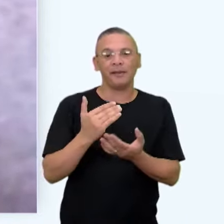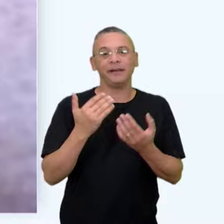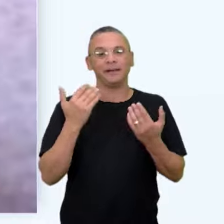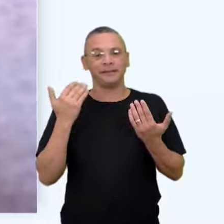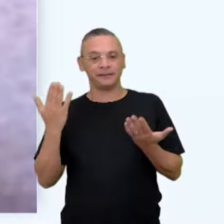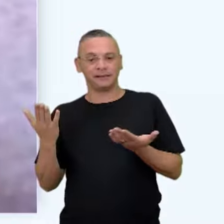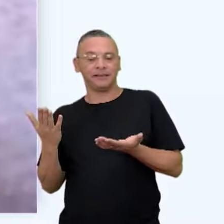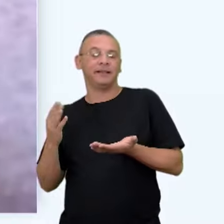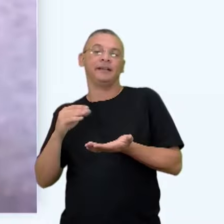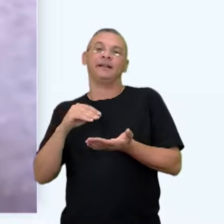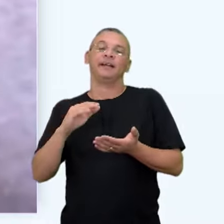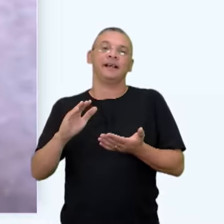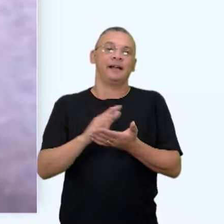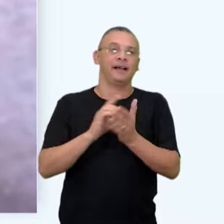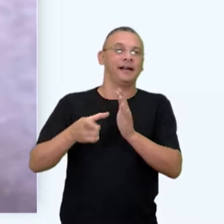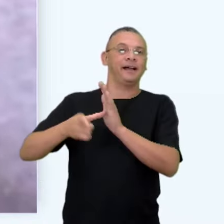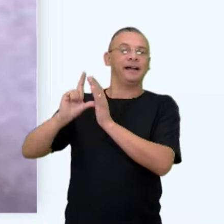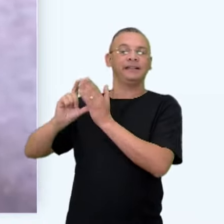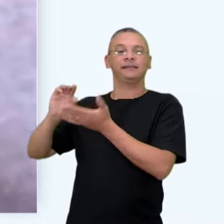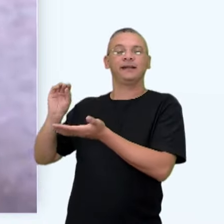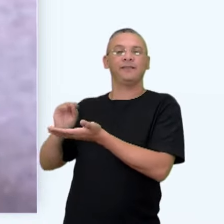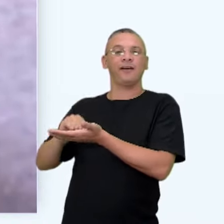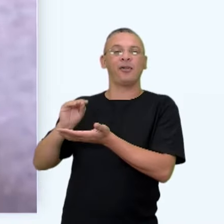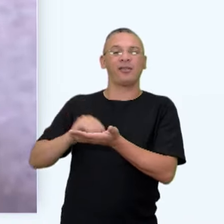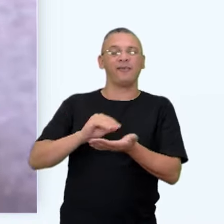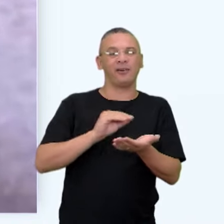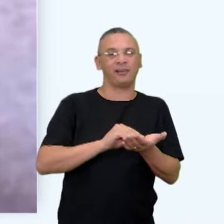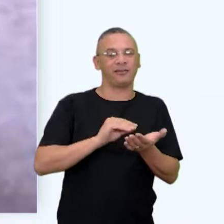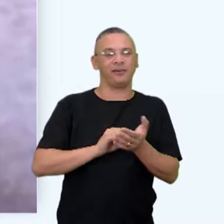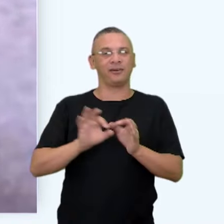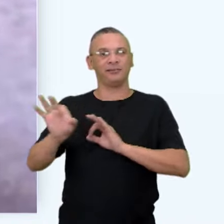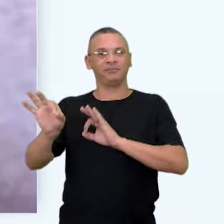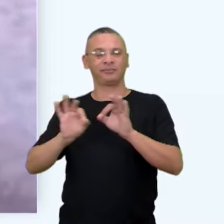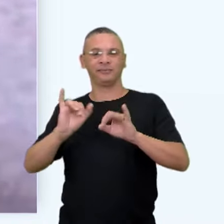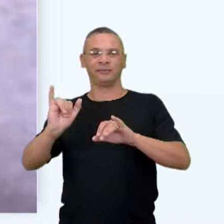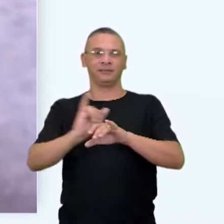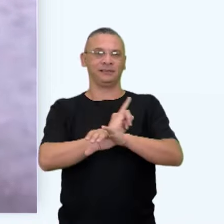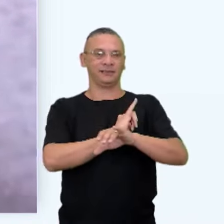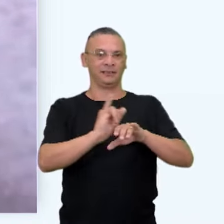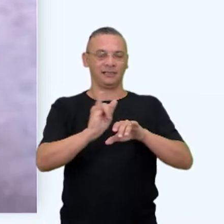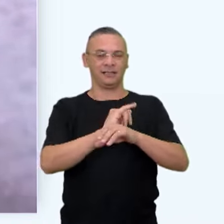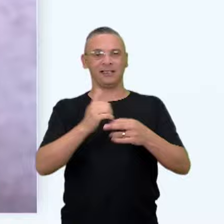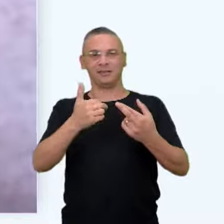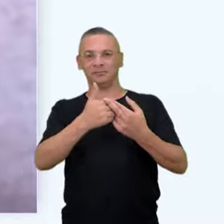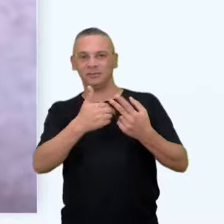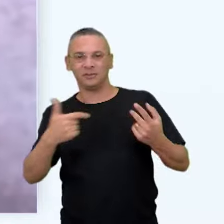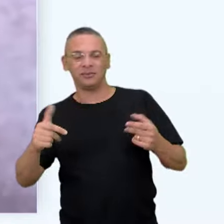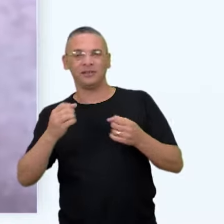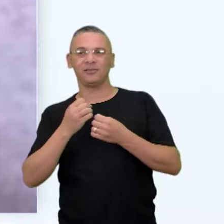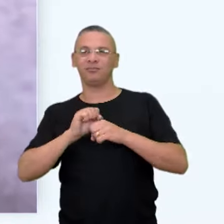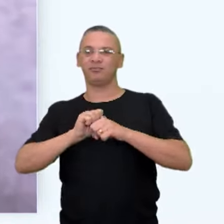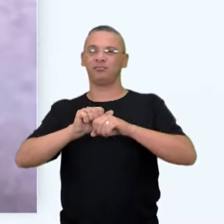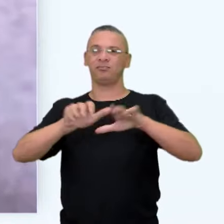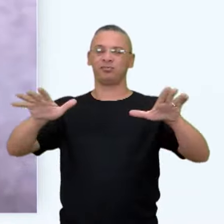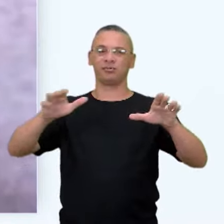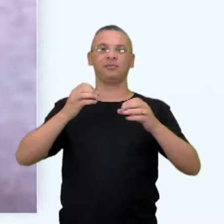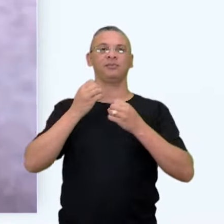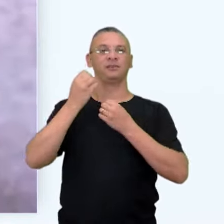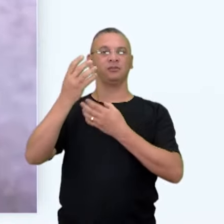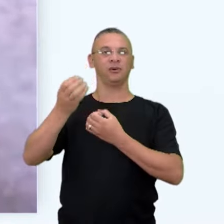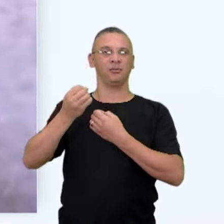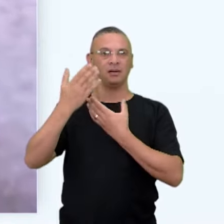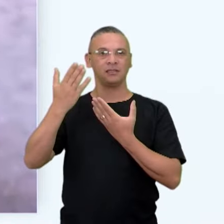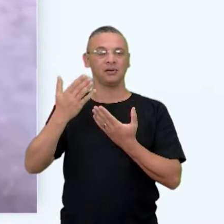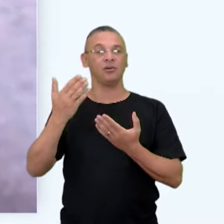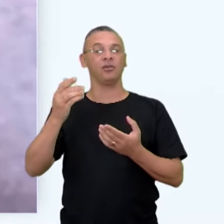que faltava para a gente poder usar os meios eletrônicos de distribuição de informação para um público mais